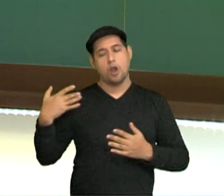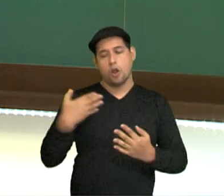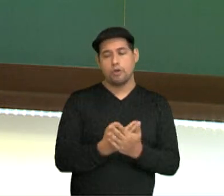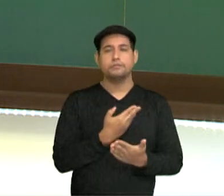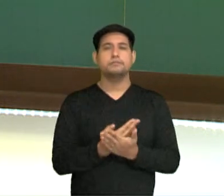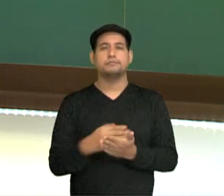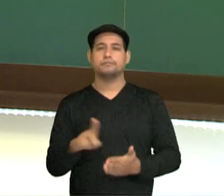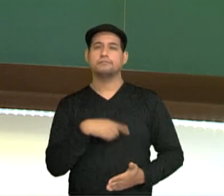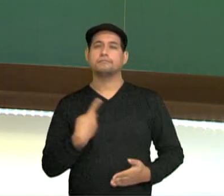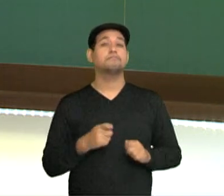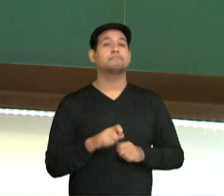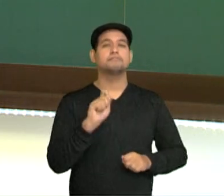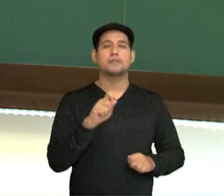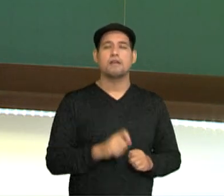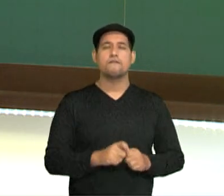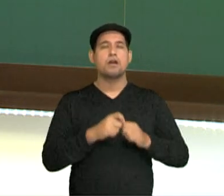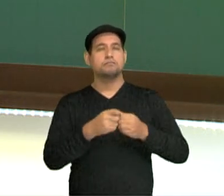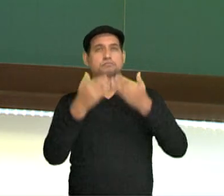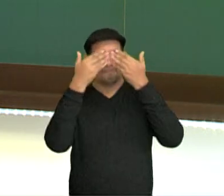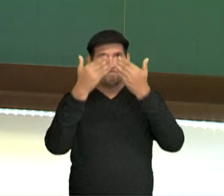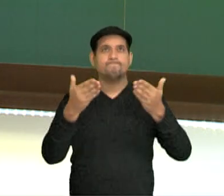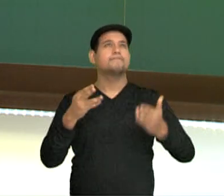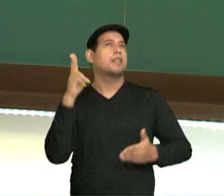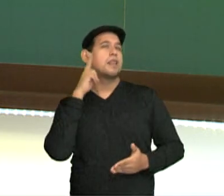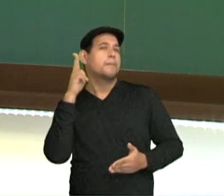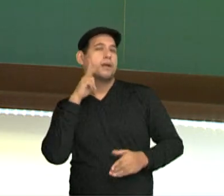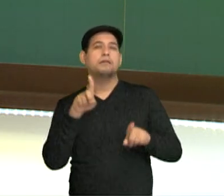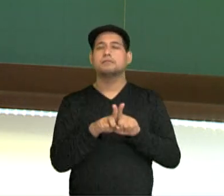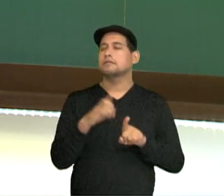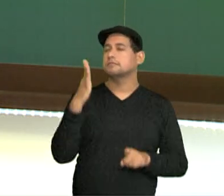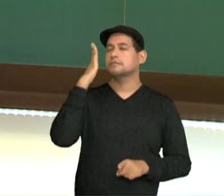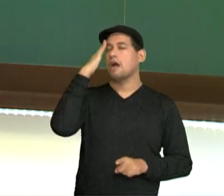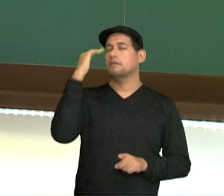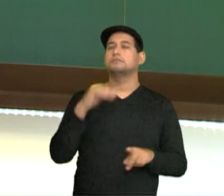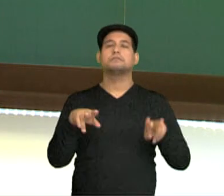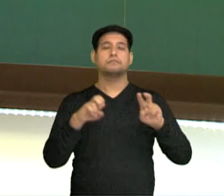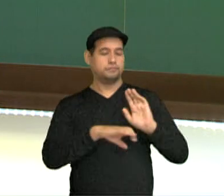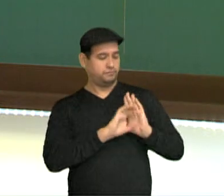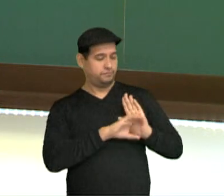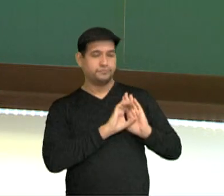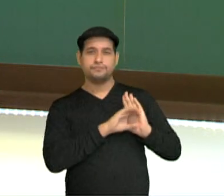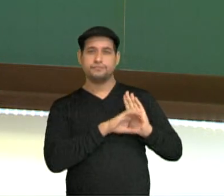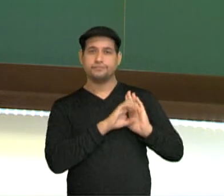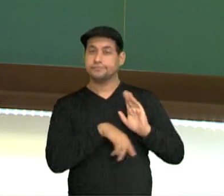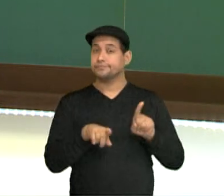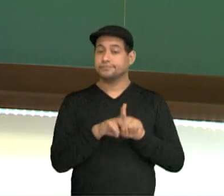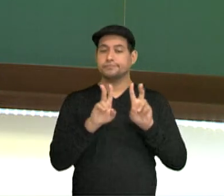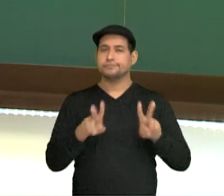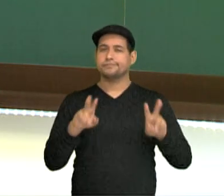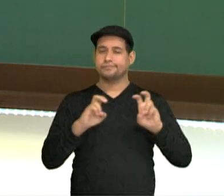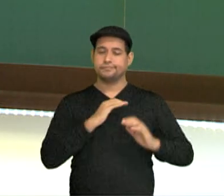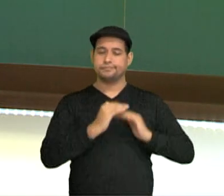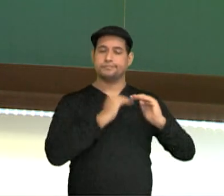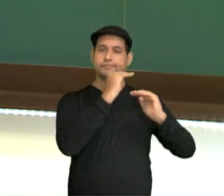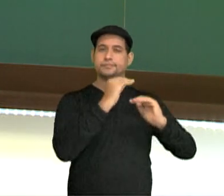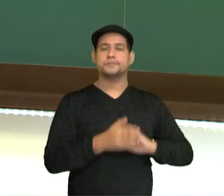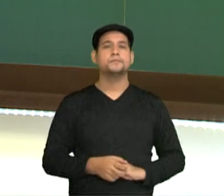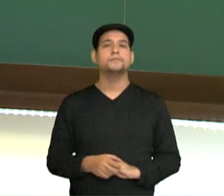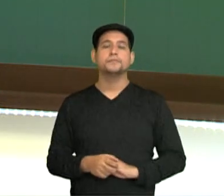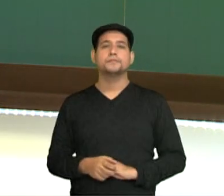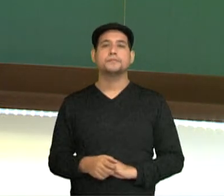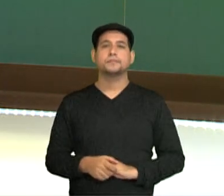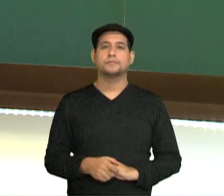aula a gente vai desvendar, vai lembrar, vai saber desses conceitos ali sobre esses dois processos. Então,